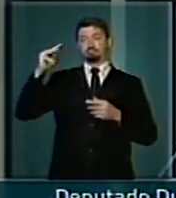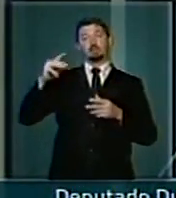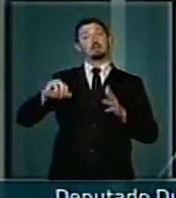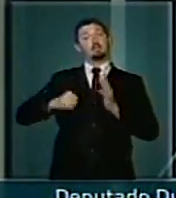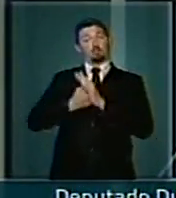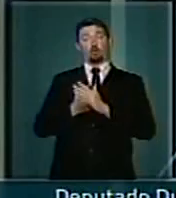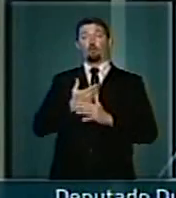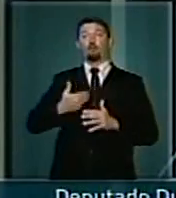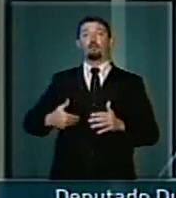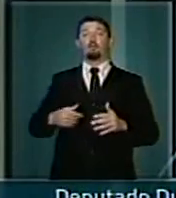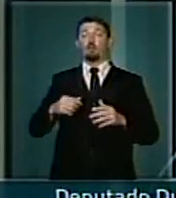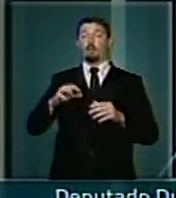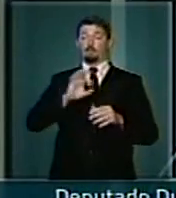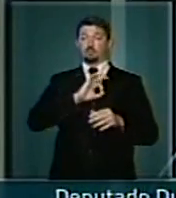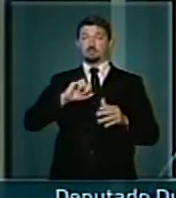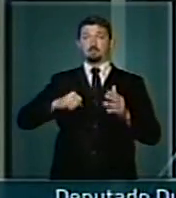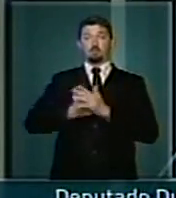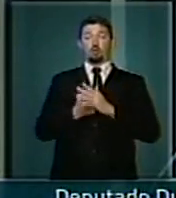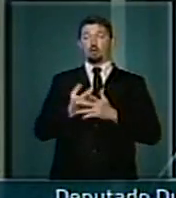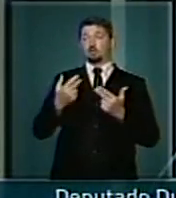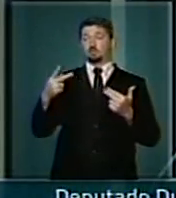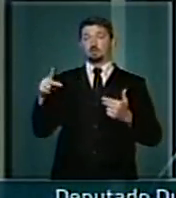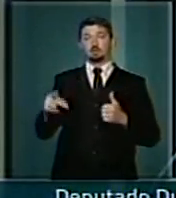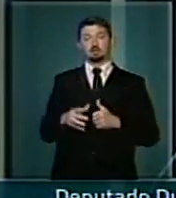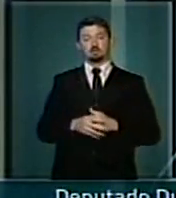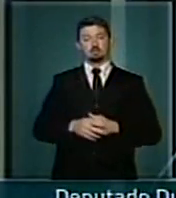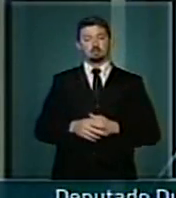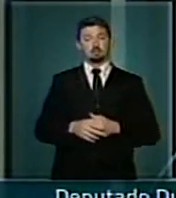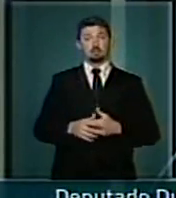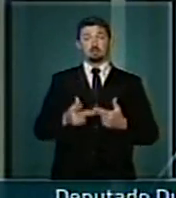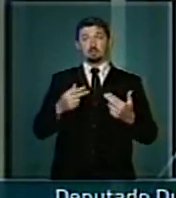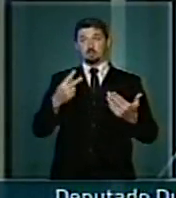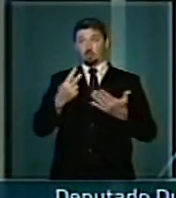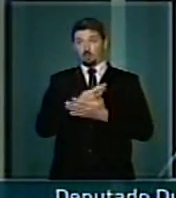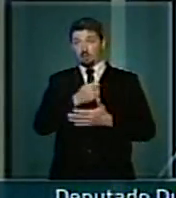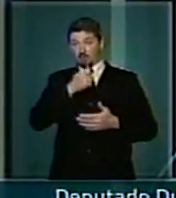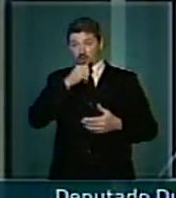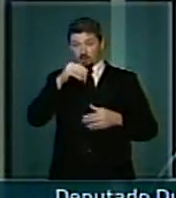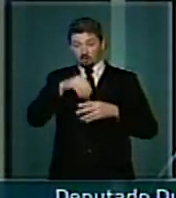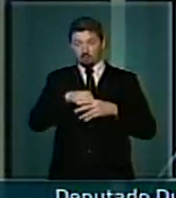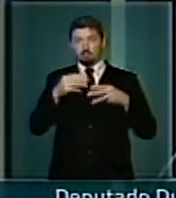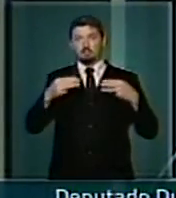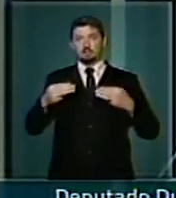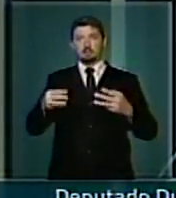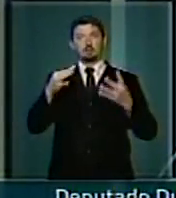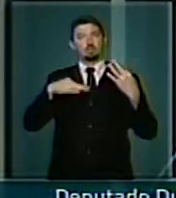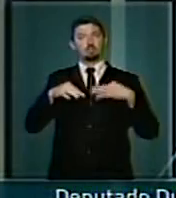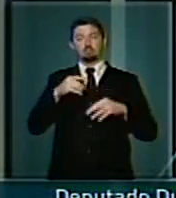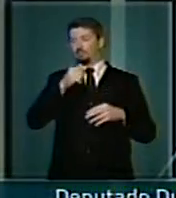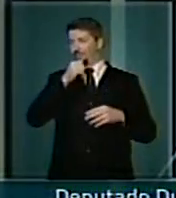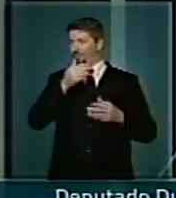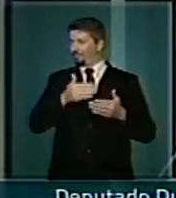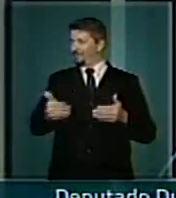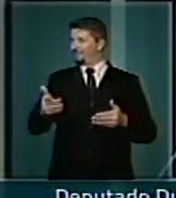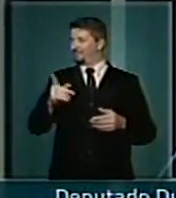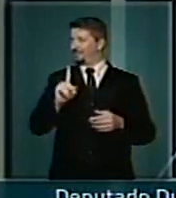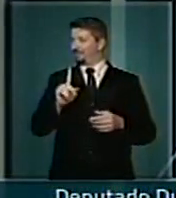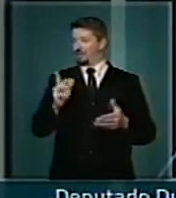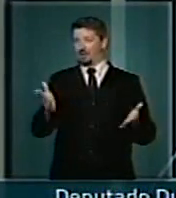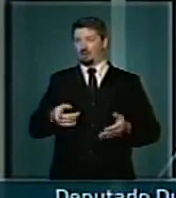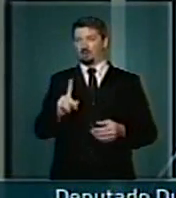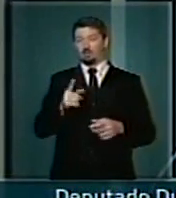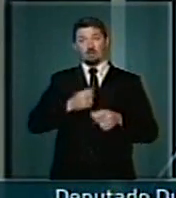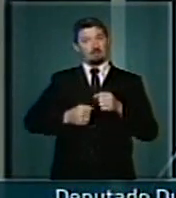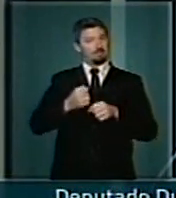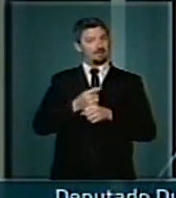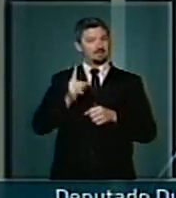bloqueados. E esses problemas que ocorrem ainda no Ministério do Turismo não começaram agora, muito menos no